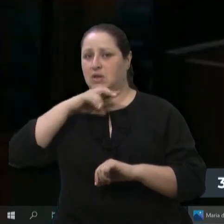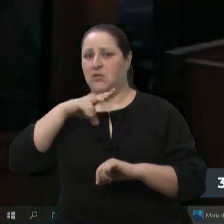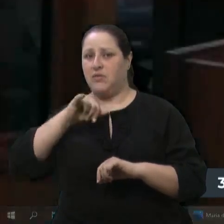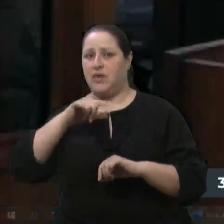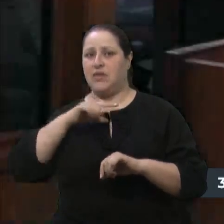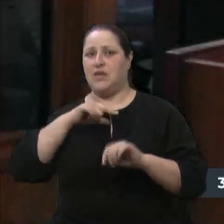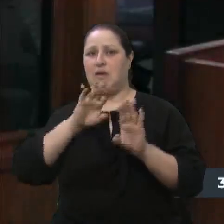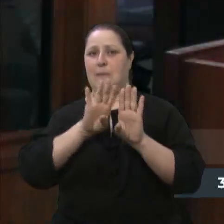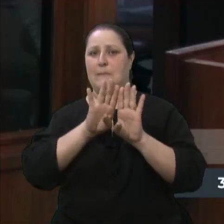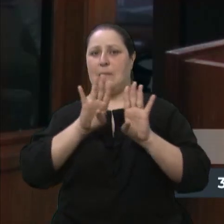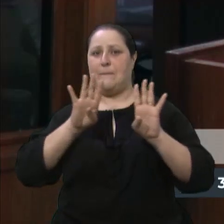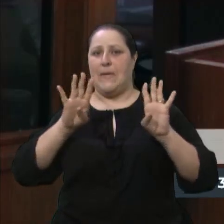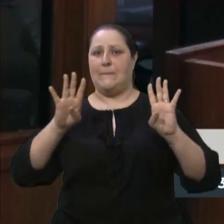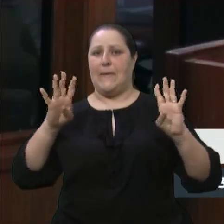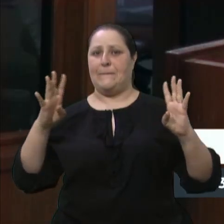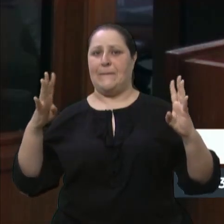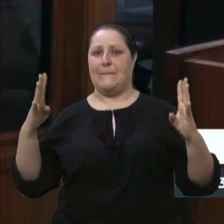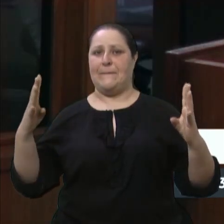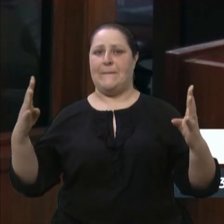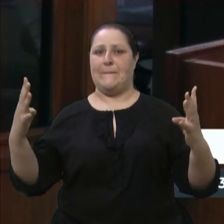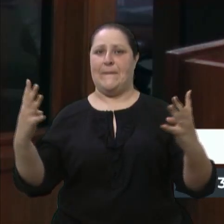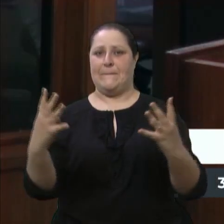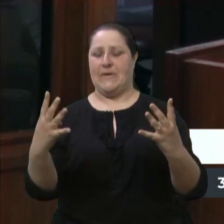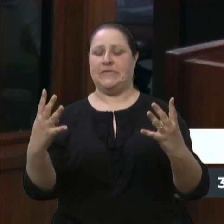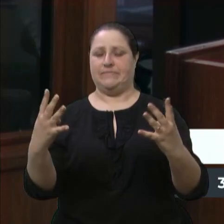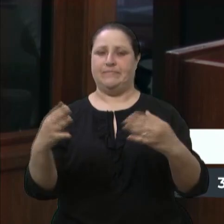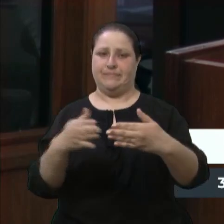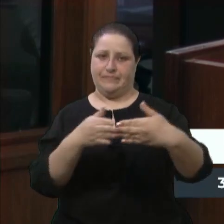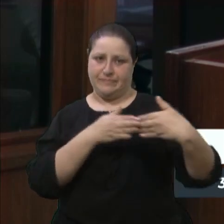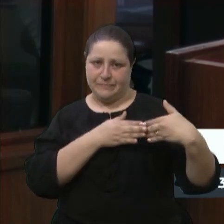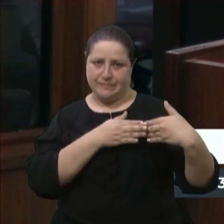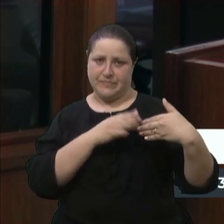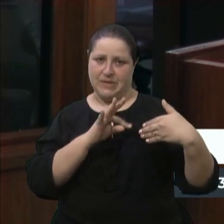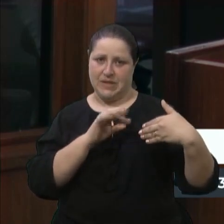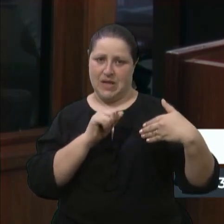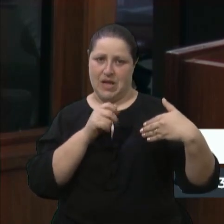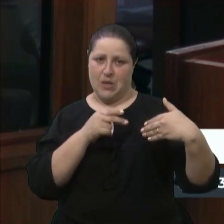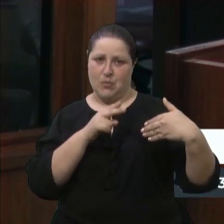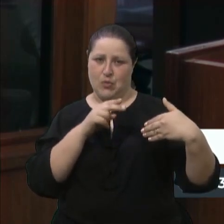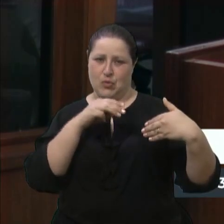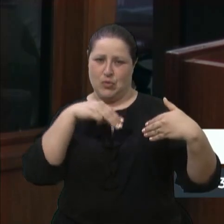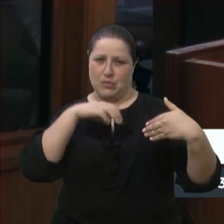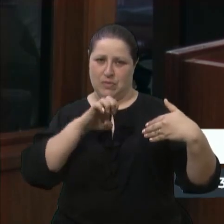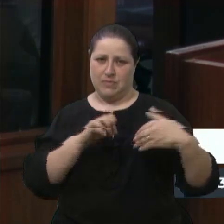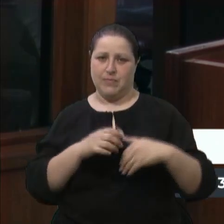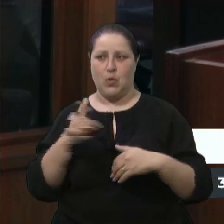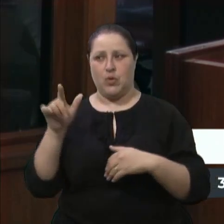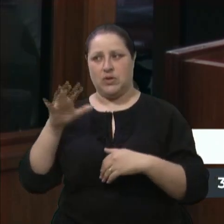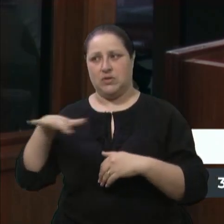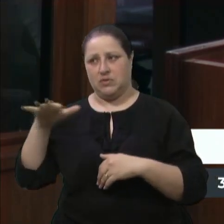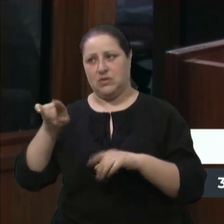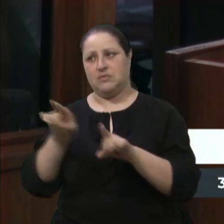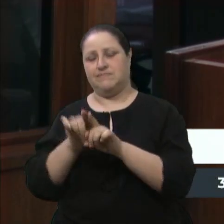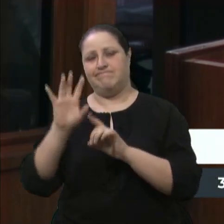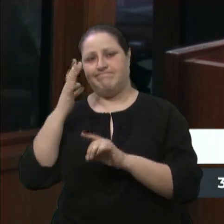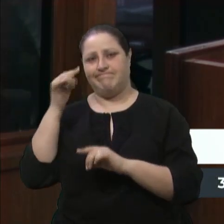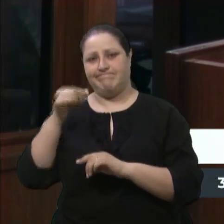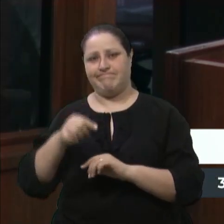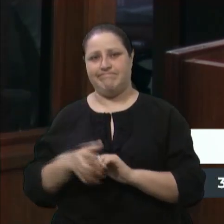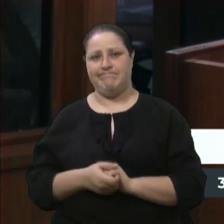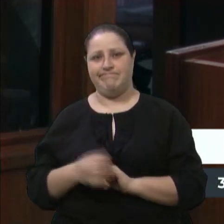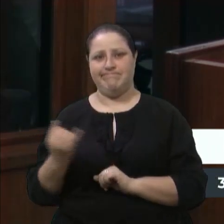um tapume, né? Então, em outras situações também já acontece isso. Então, é importante a